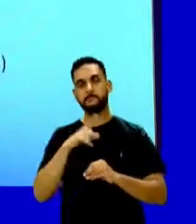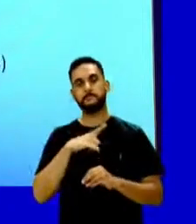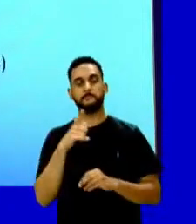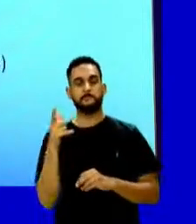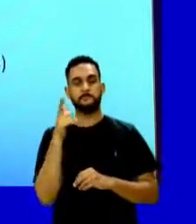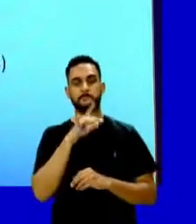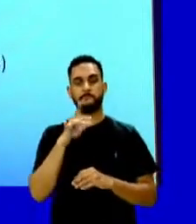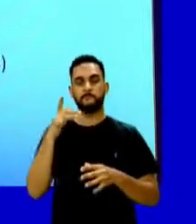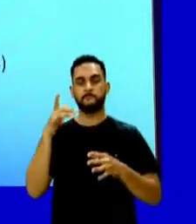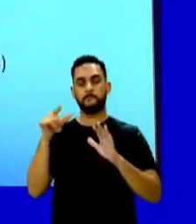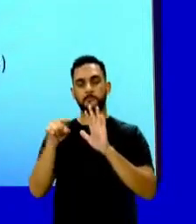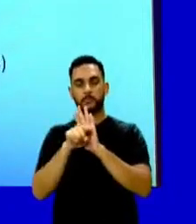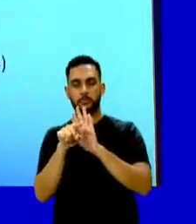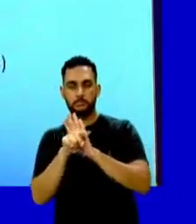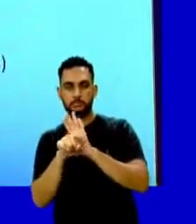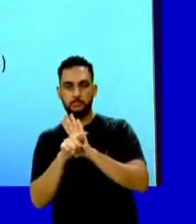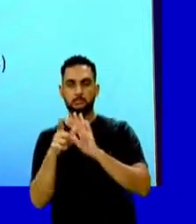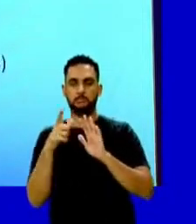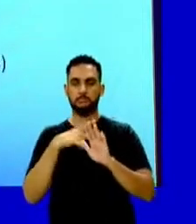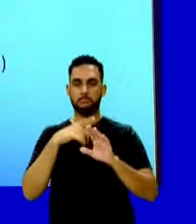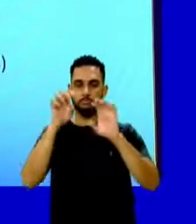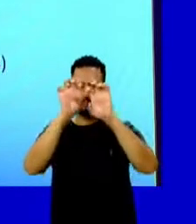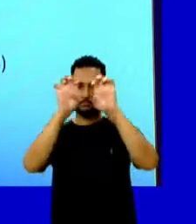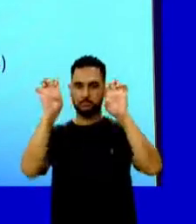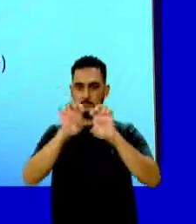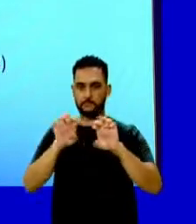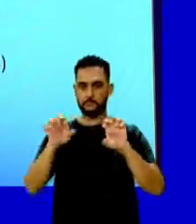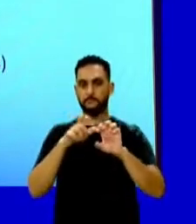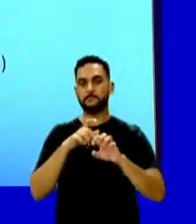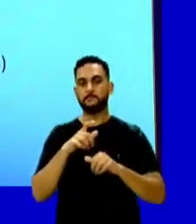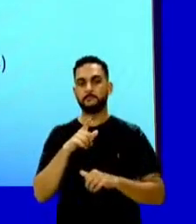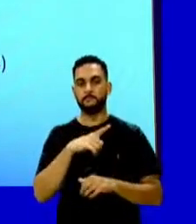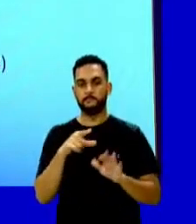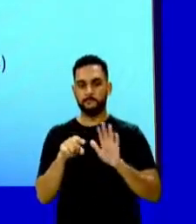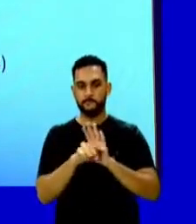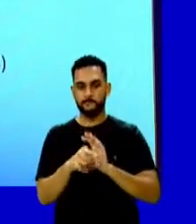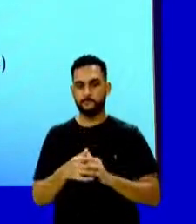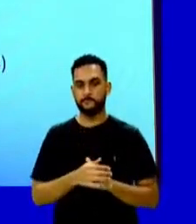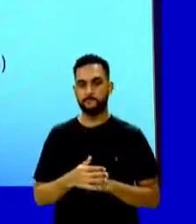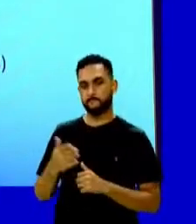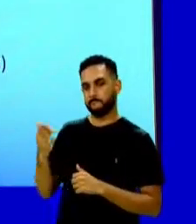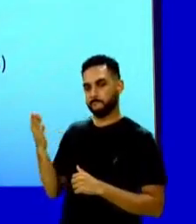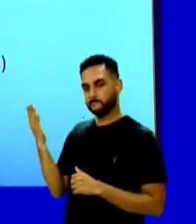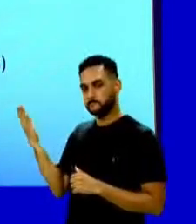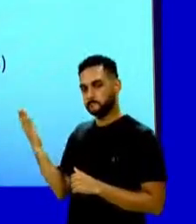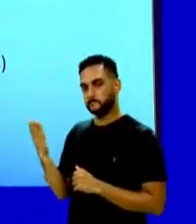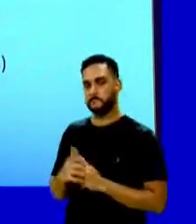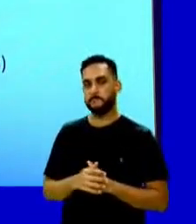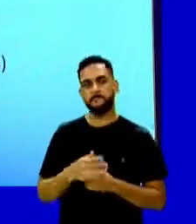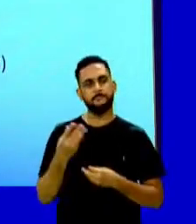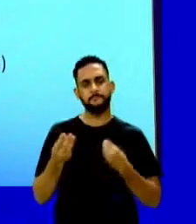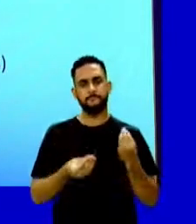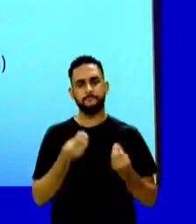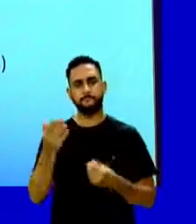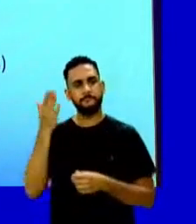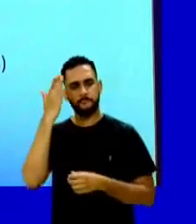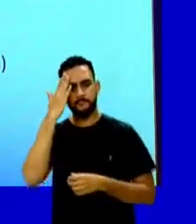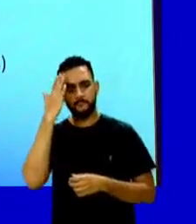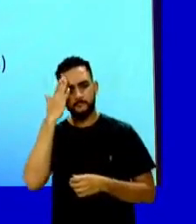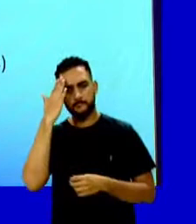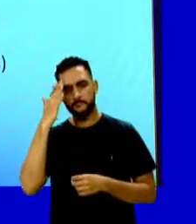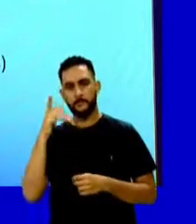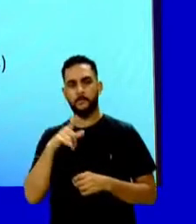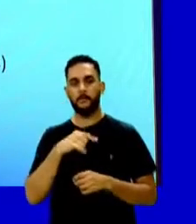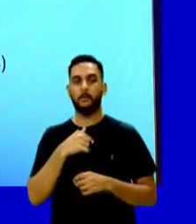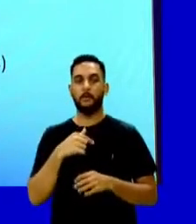esses pontos né então vamos lá peguei as duas retas e coloquei no sistema que que eu fiz para determinar isso eu